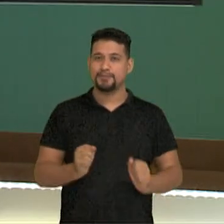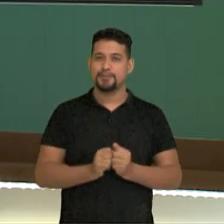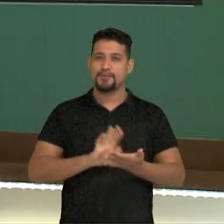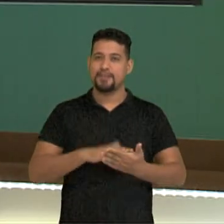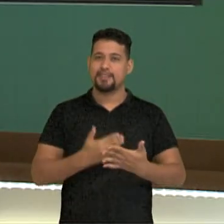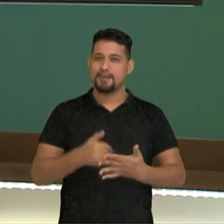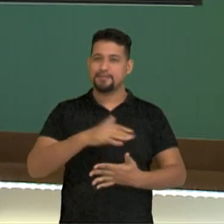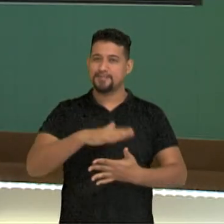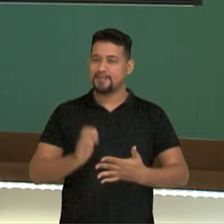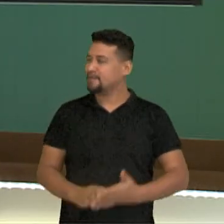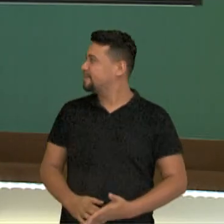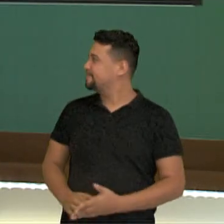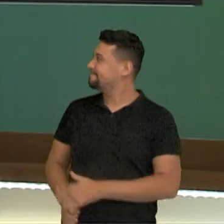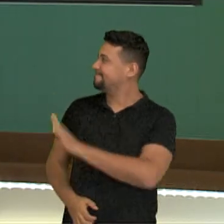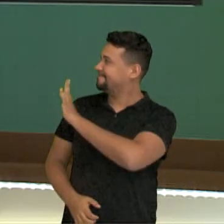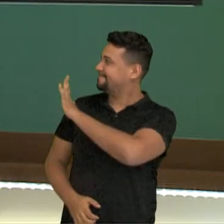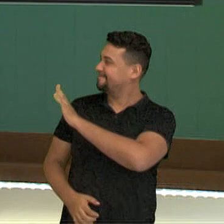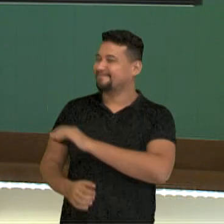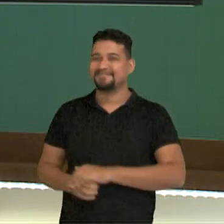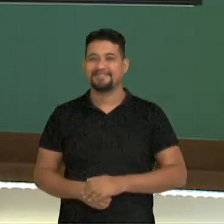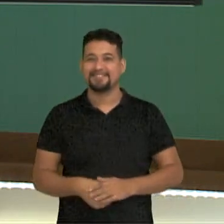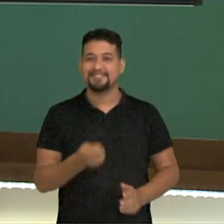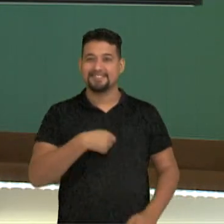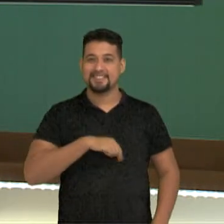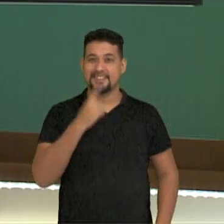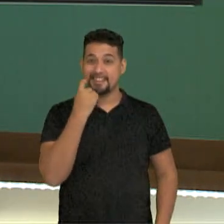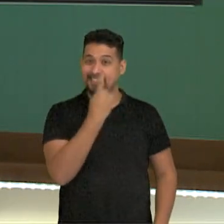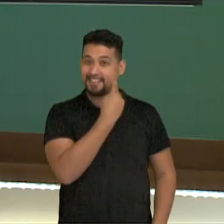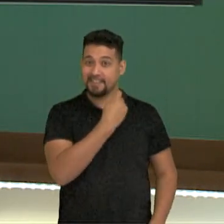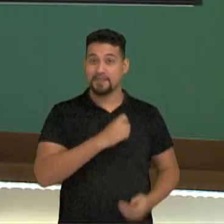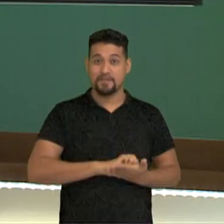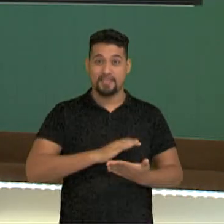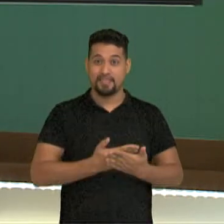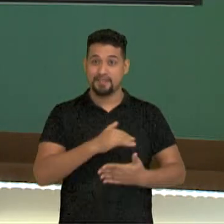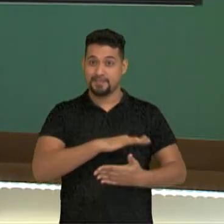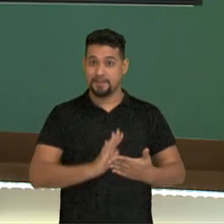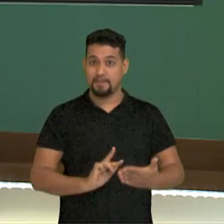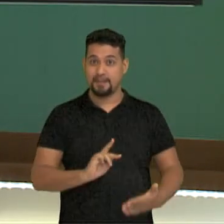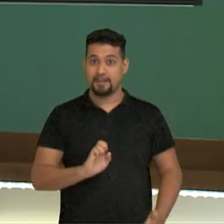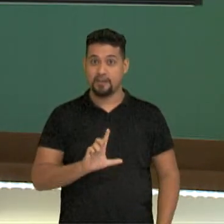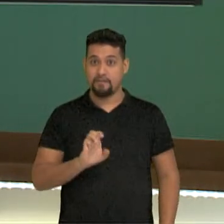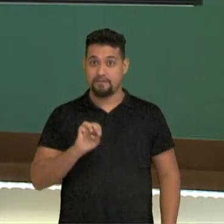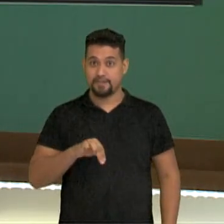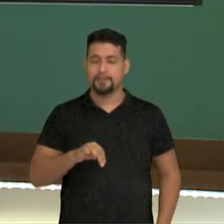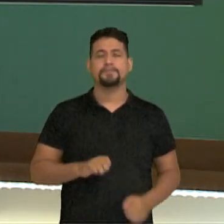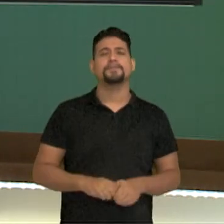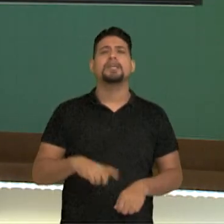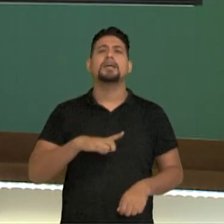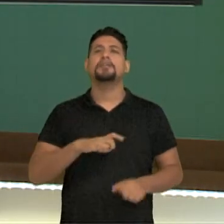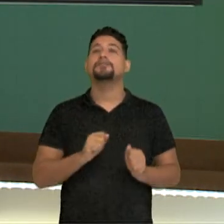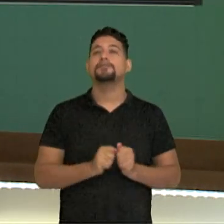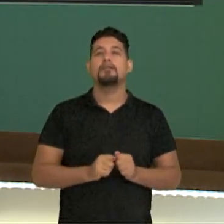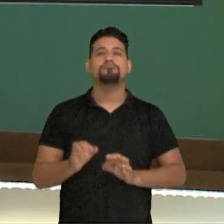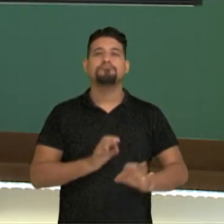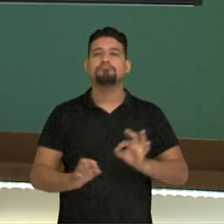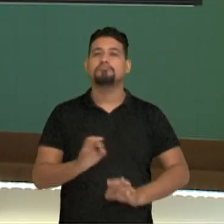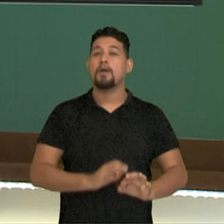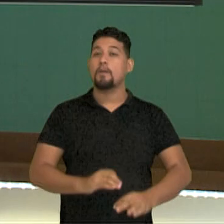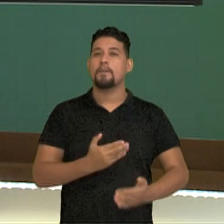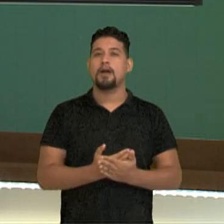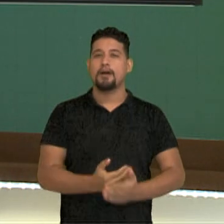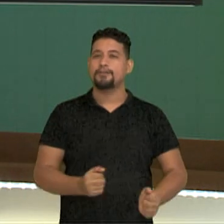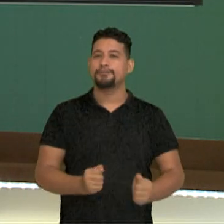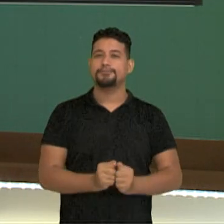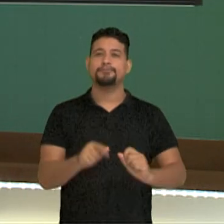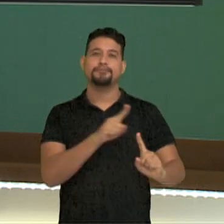aqui nós temos o nosso intérprete, o Kelvin. Nós preparamos algo muito especial para você. Nesta aula, nós temos um